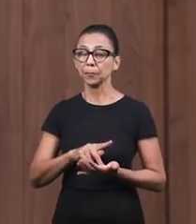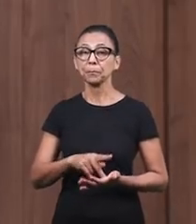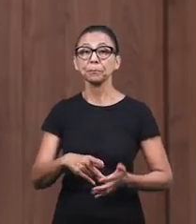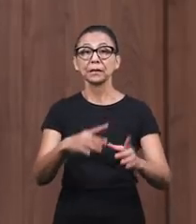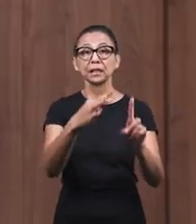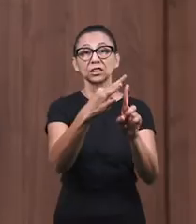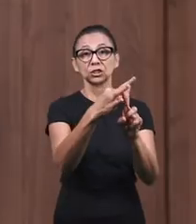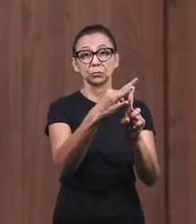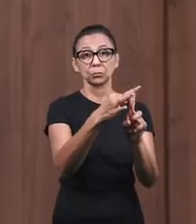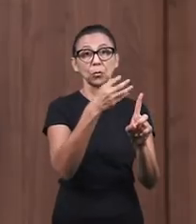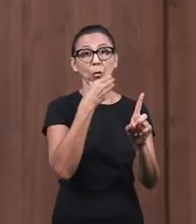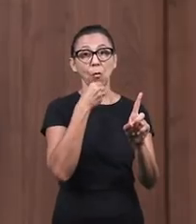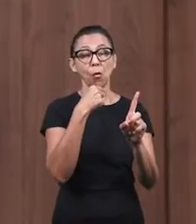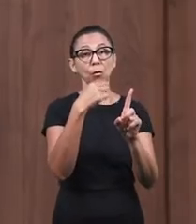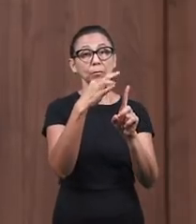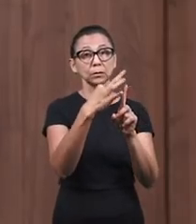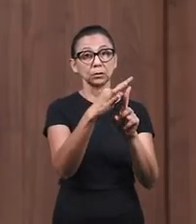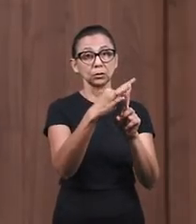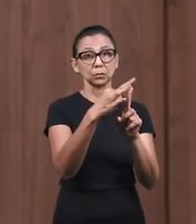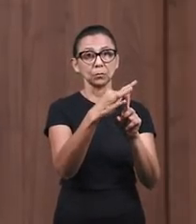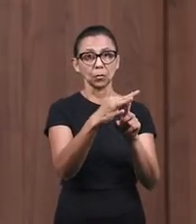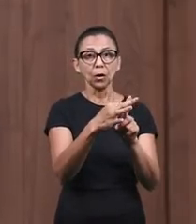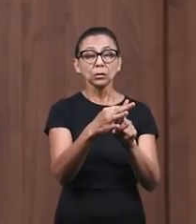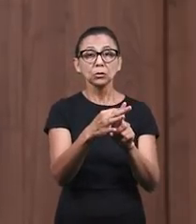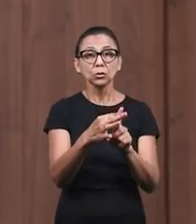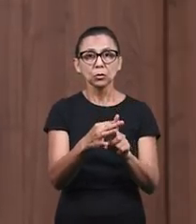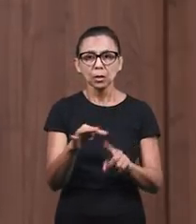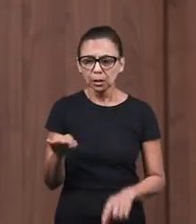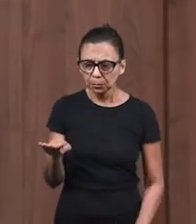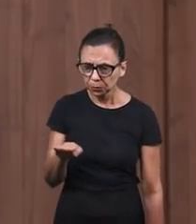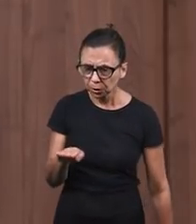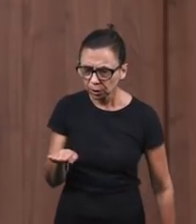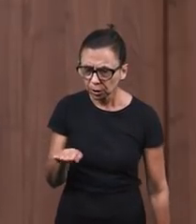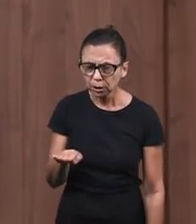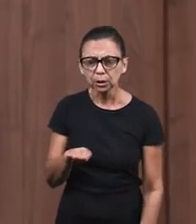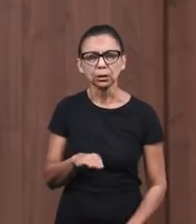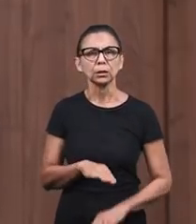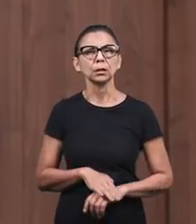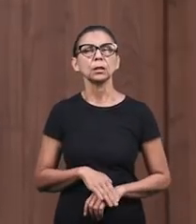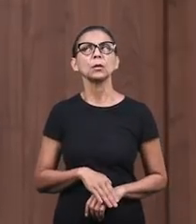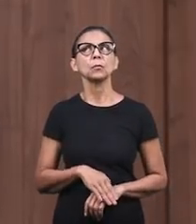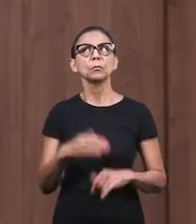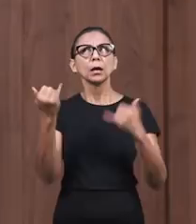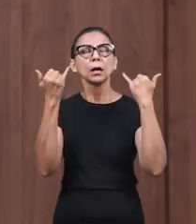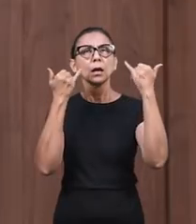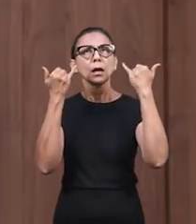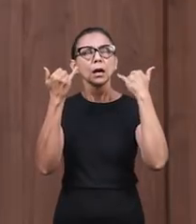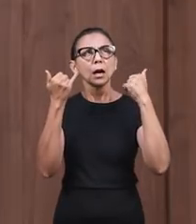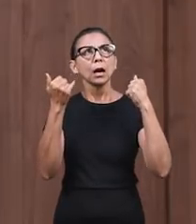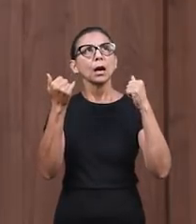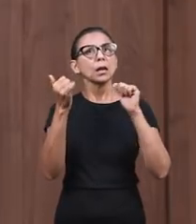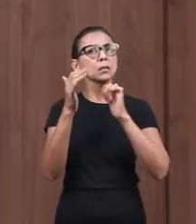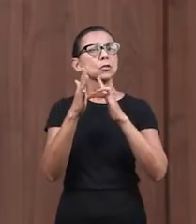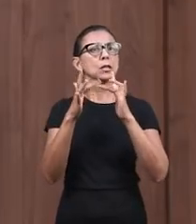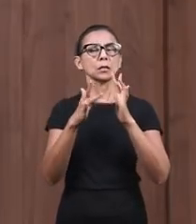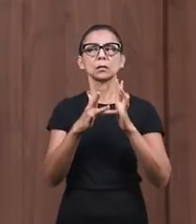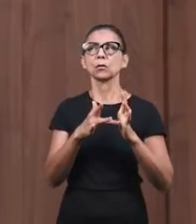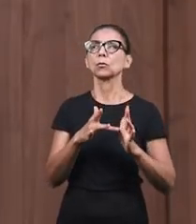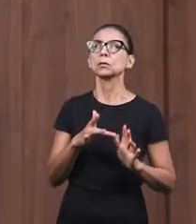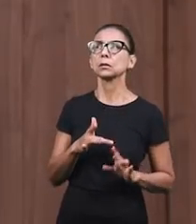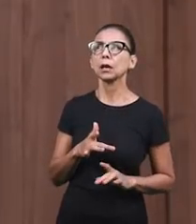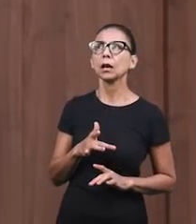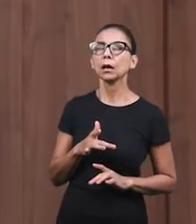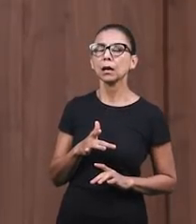Senhor. Timóteo também, desde cedo, assim como vocês, ele também escutou falar do Senhor. Ele tinha